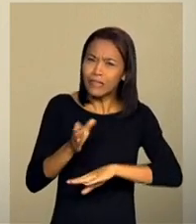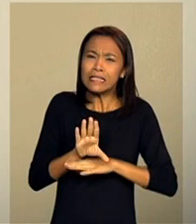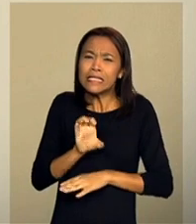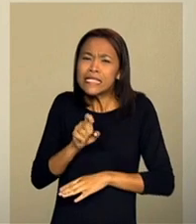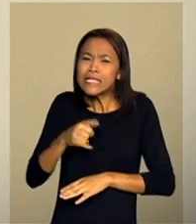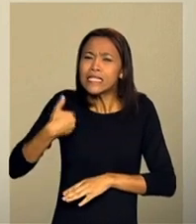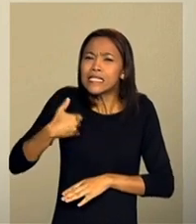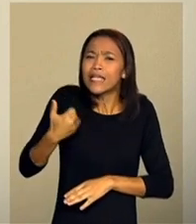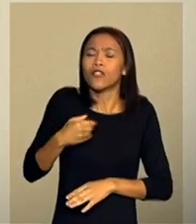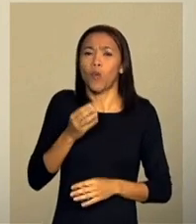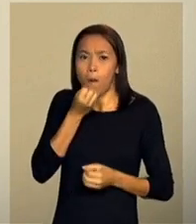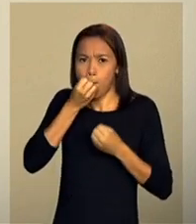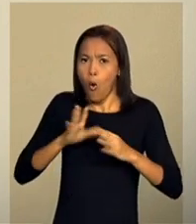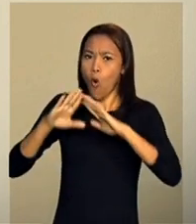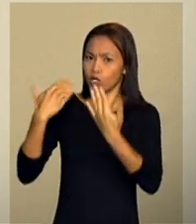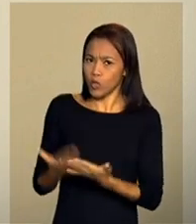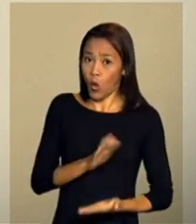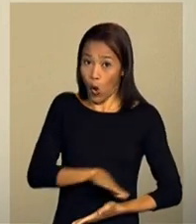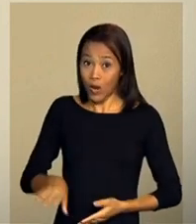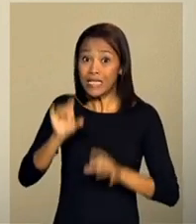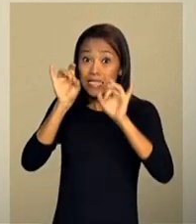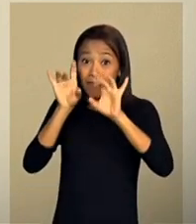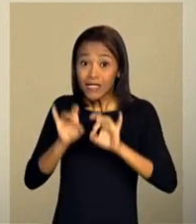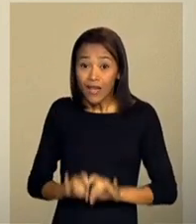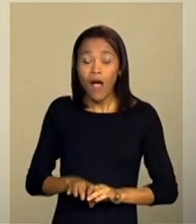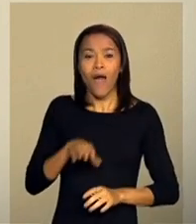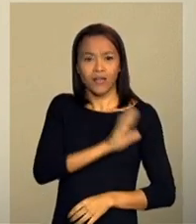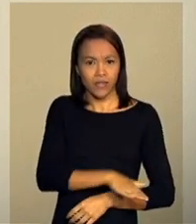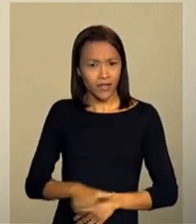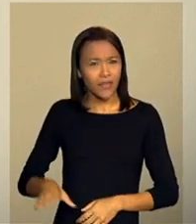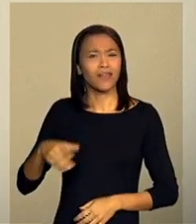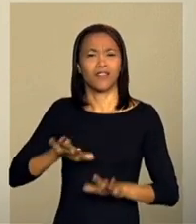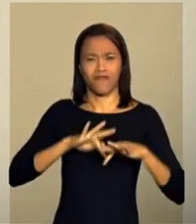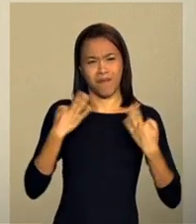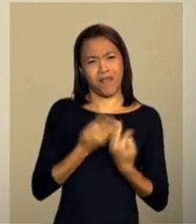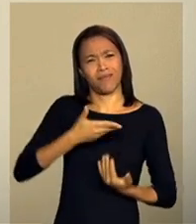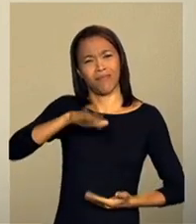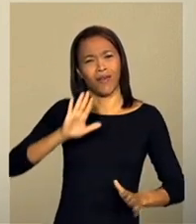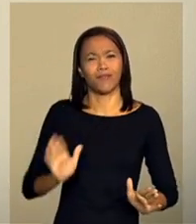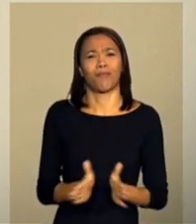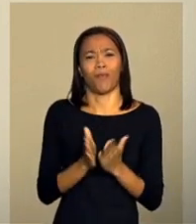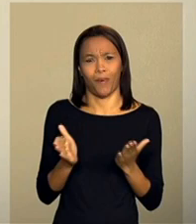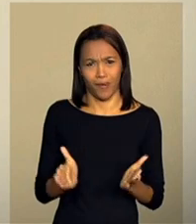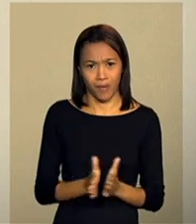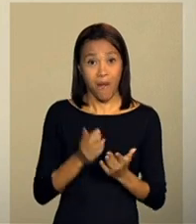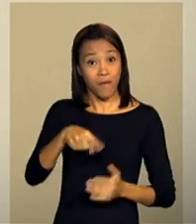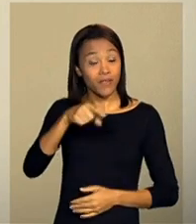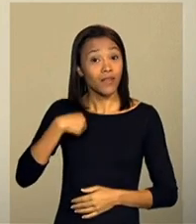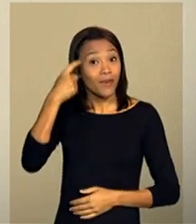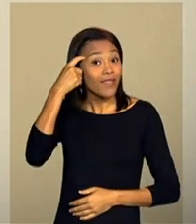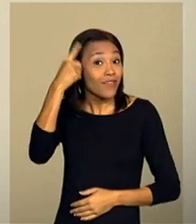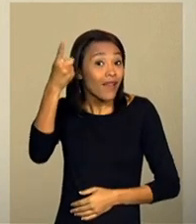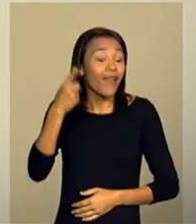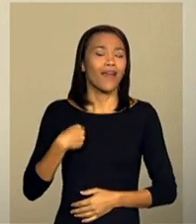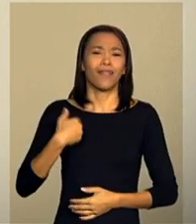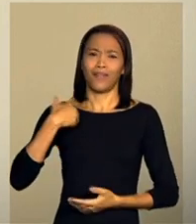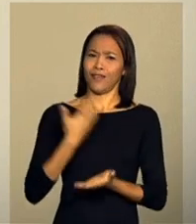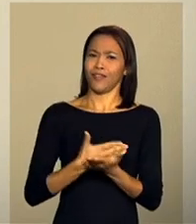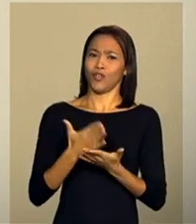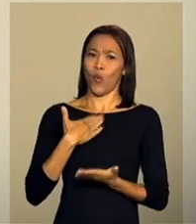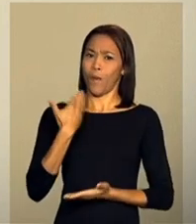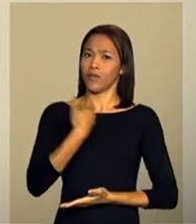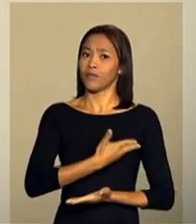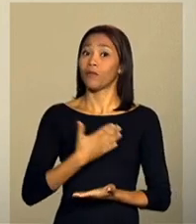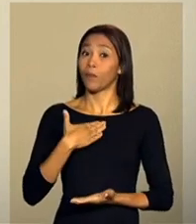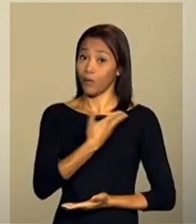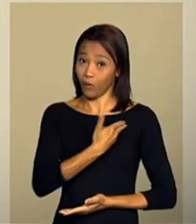cedo uma boa creche em especial as crianças das famílias mais pobres Luciano para você ter uma ideia desde desde o início do